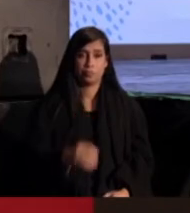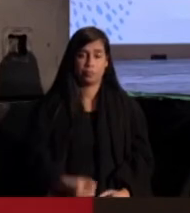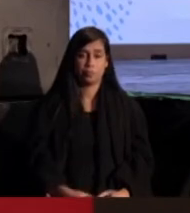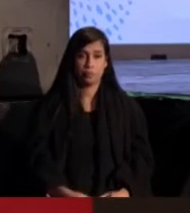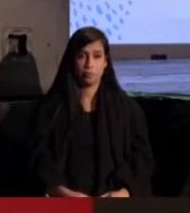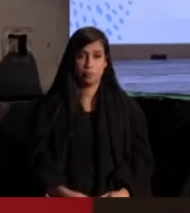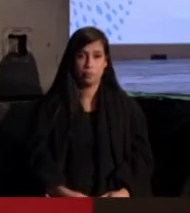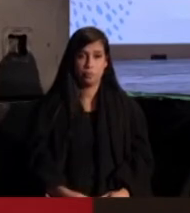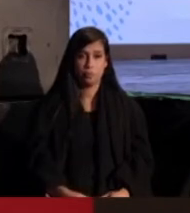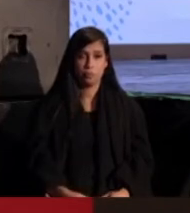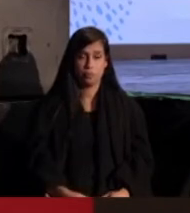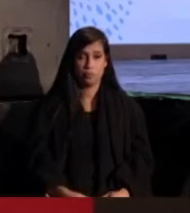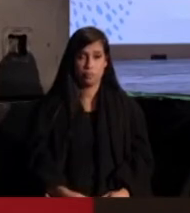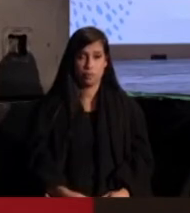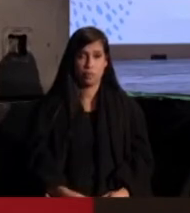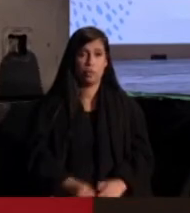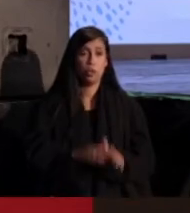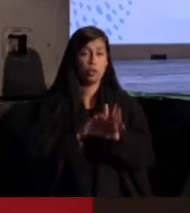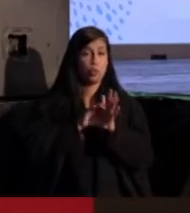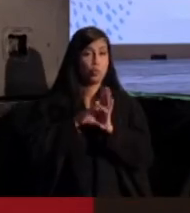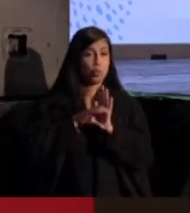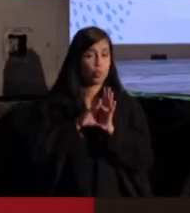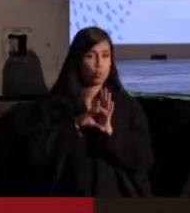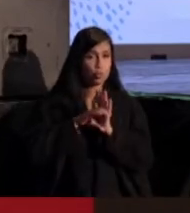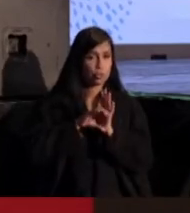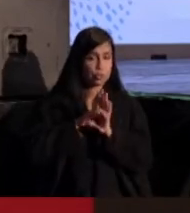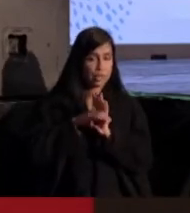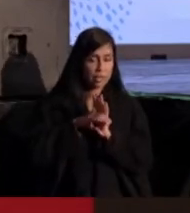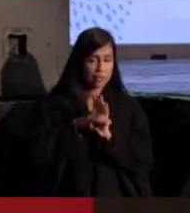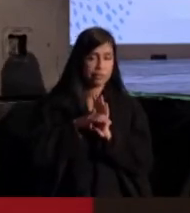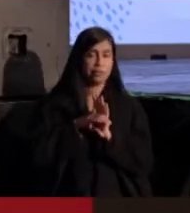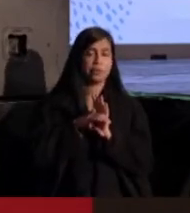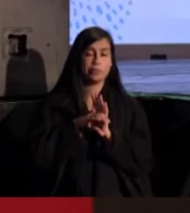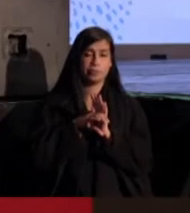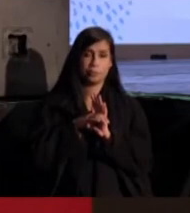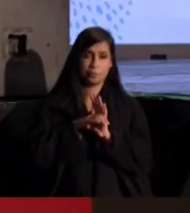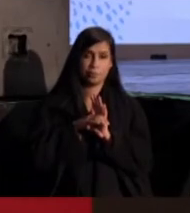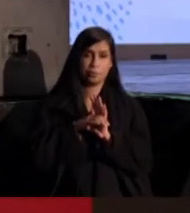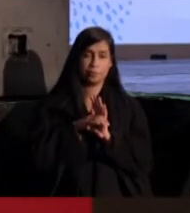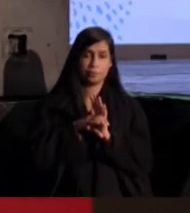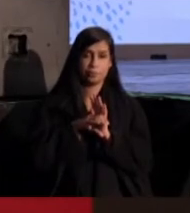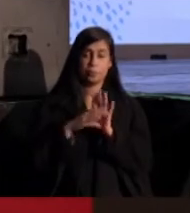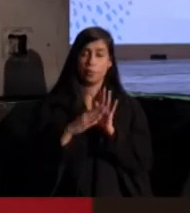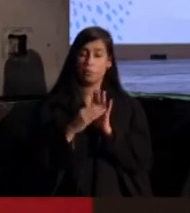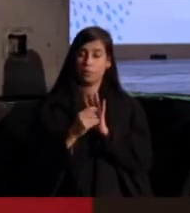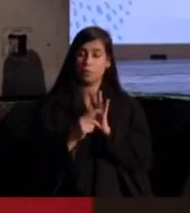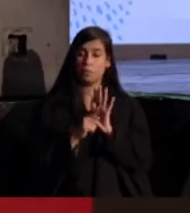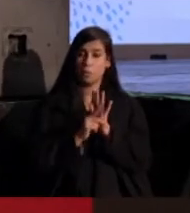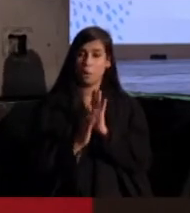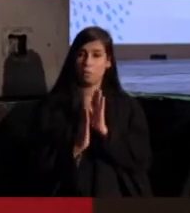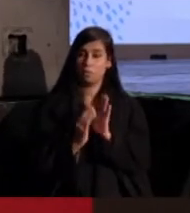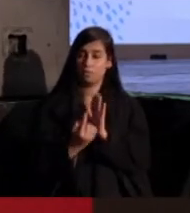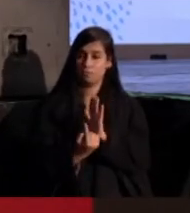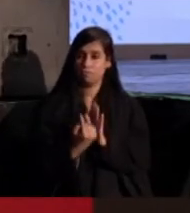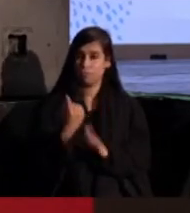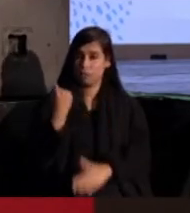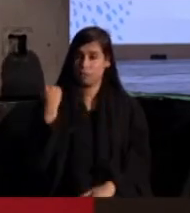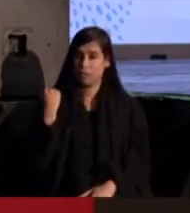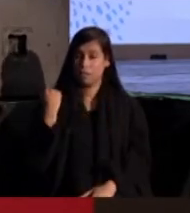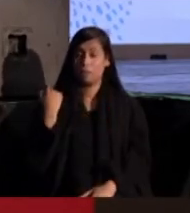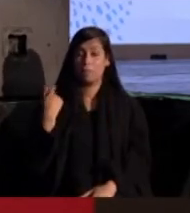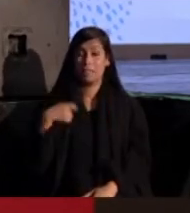que designa a atividade fisiológica nos compêndios antigos, né? Que significa